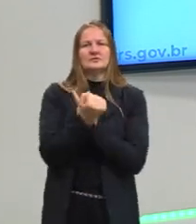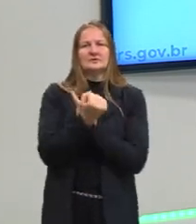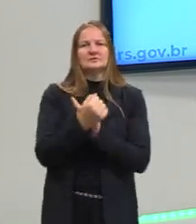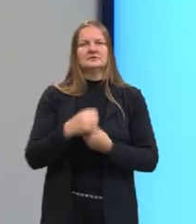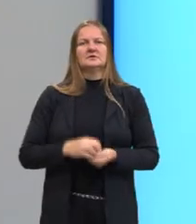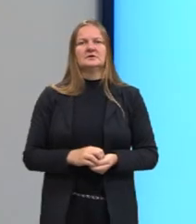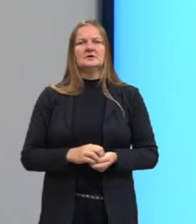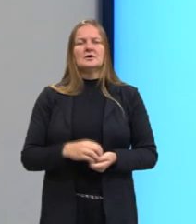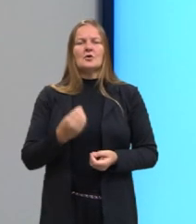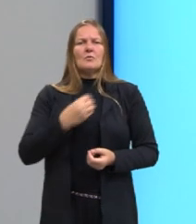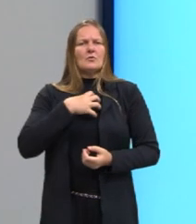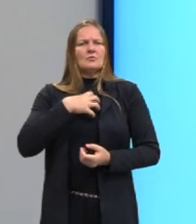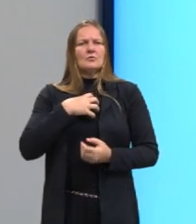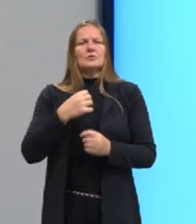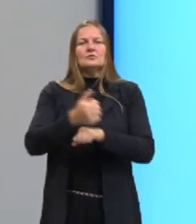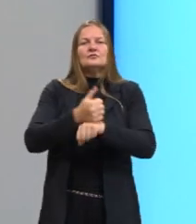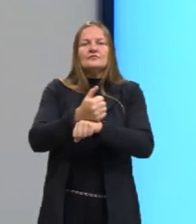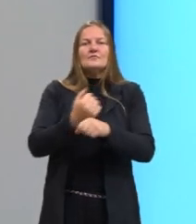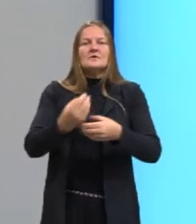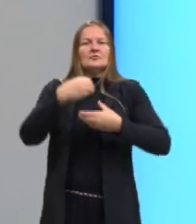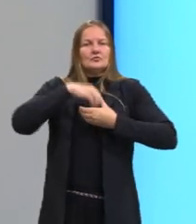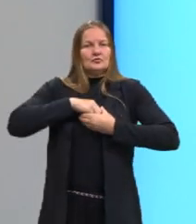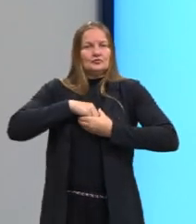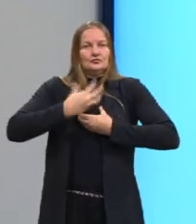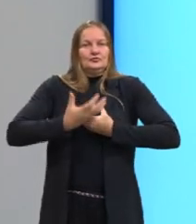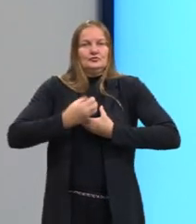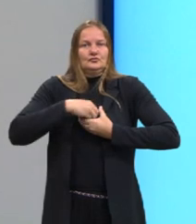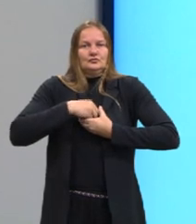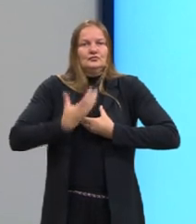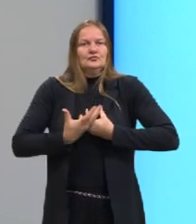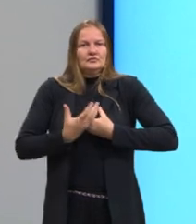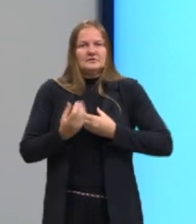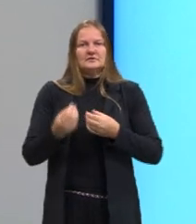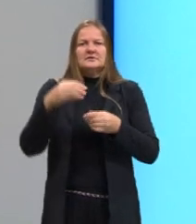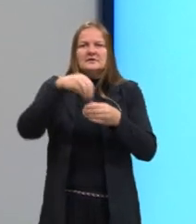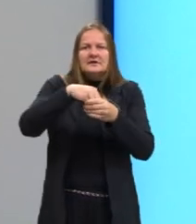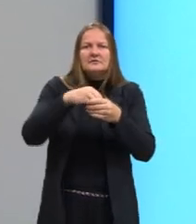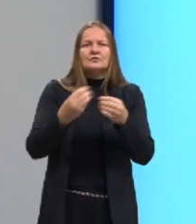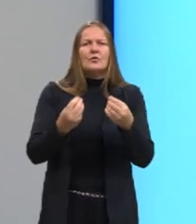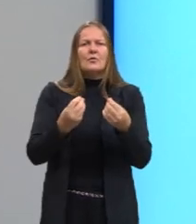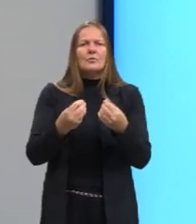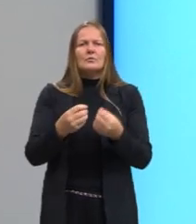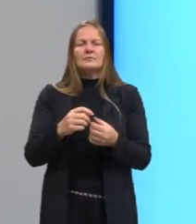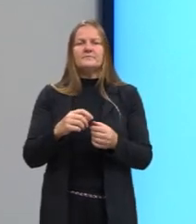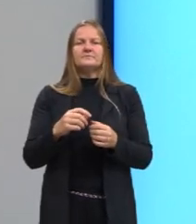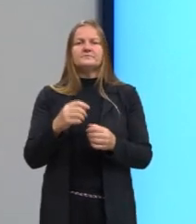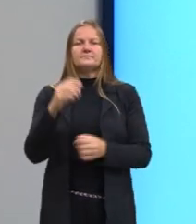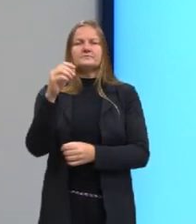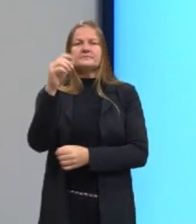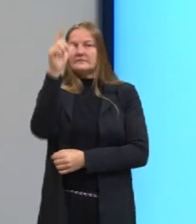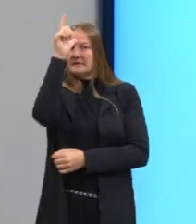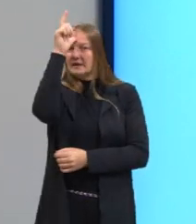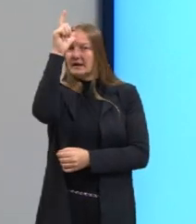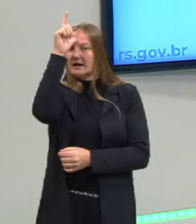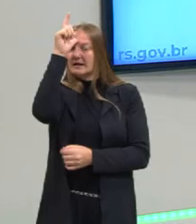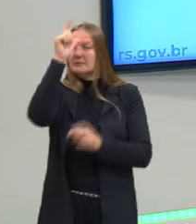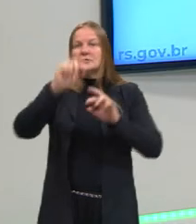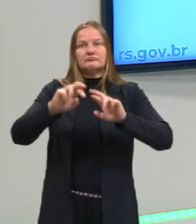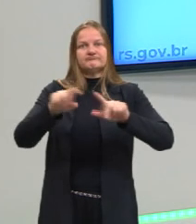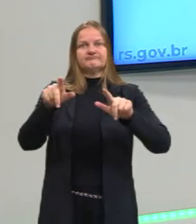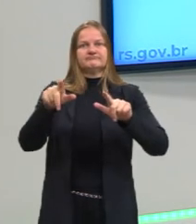conta né a sua formação subjetiva Ou seja a ele está no momento Alemanha está no momento